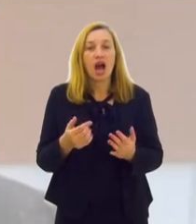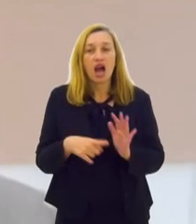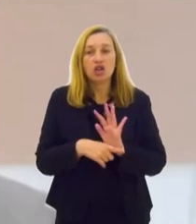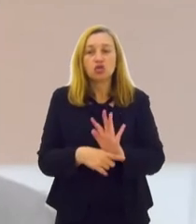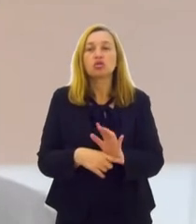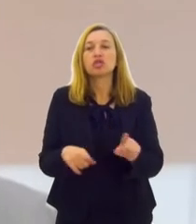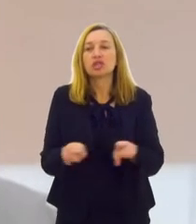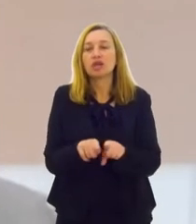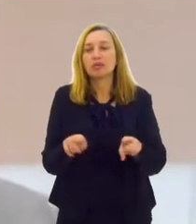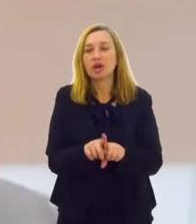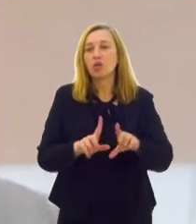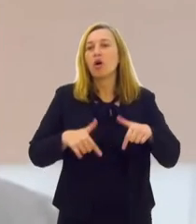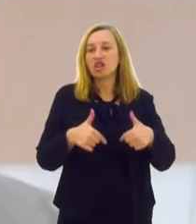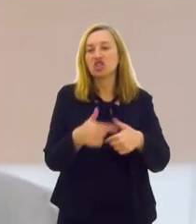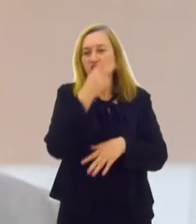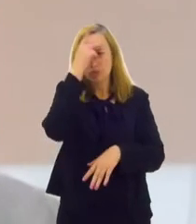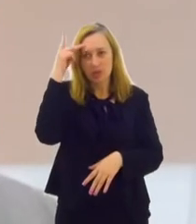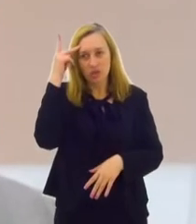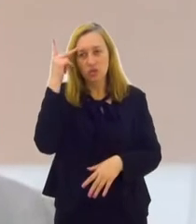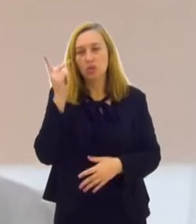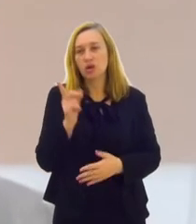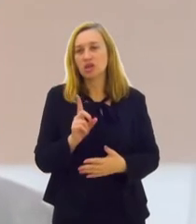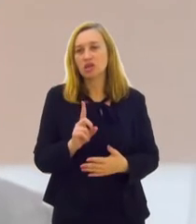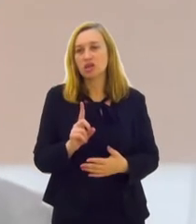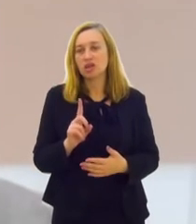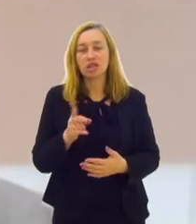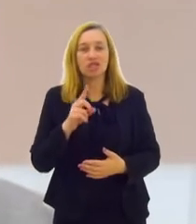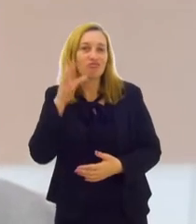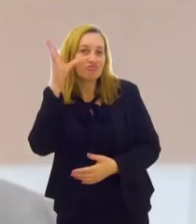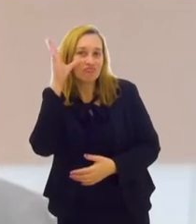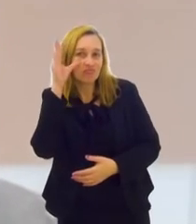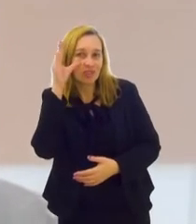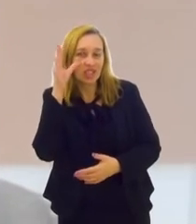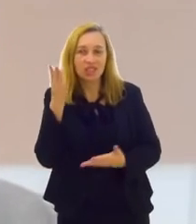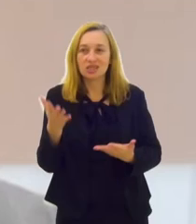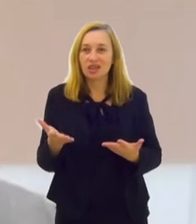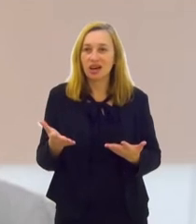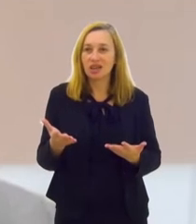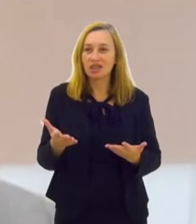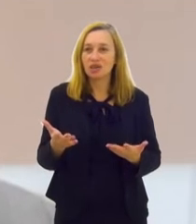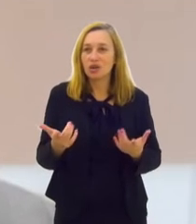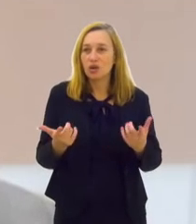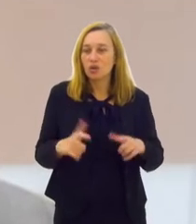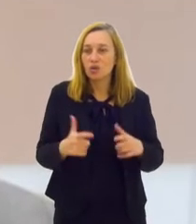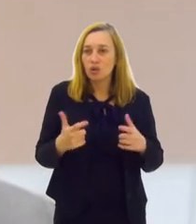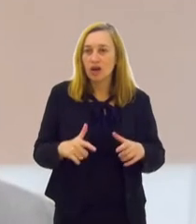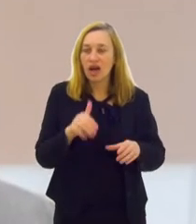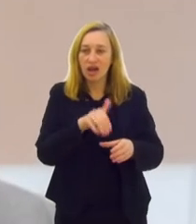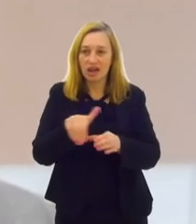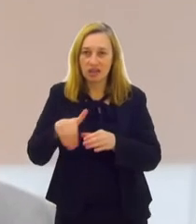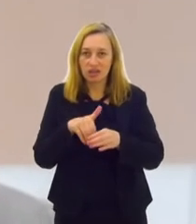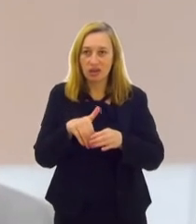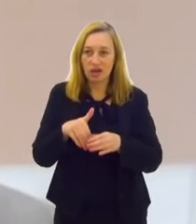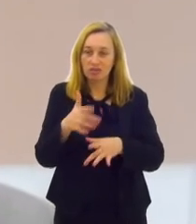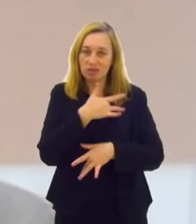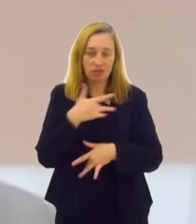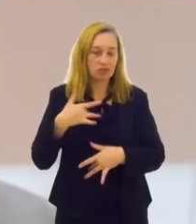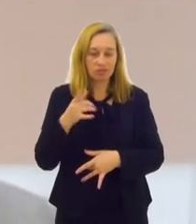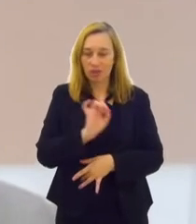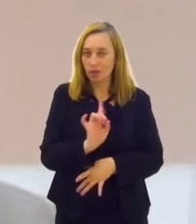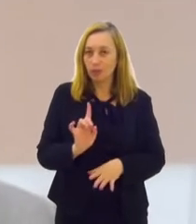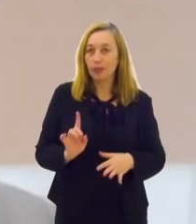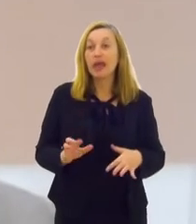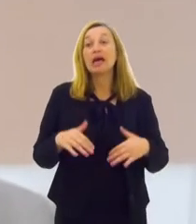facilitou também a ação de pessoas que não estão interessadas em tornar um ambiente eleitoral um ambiente